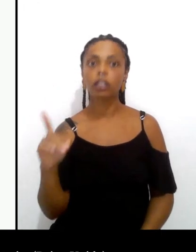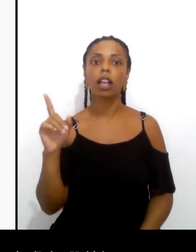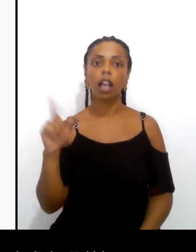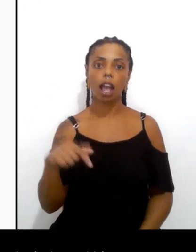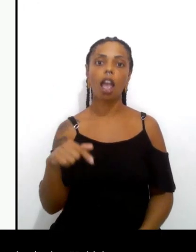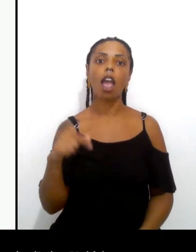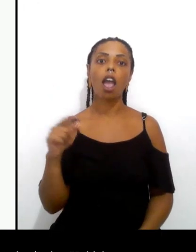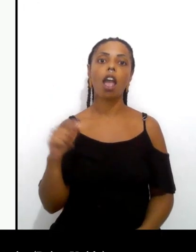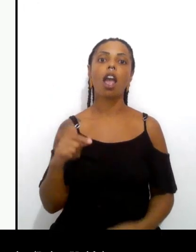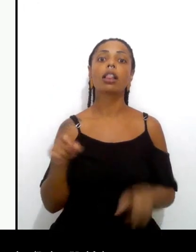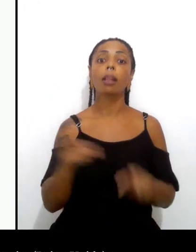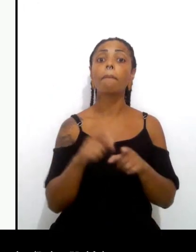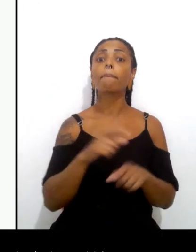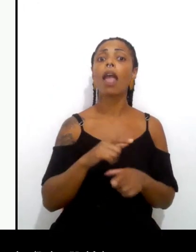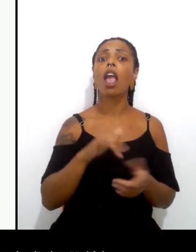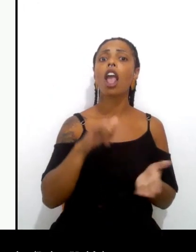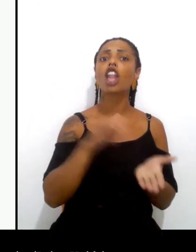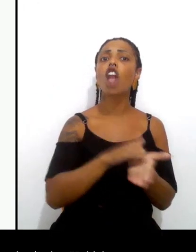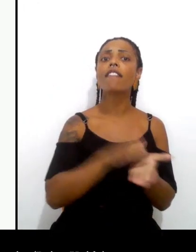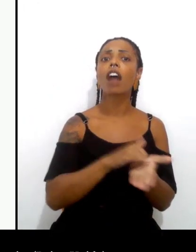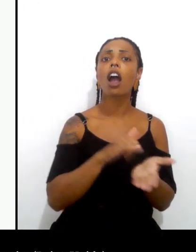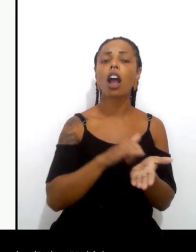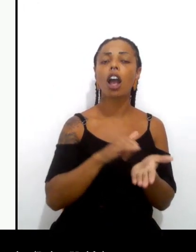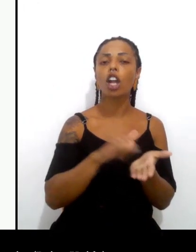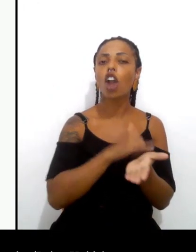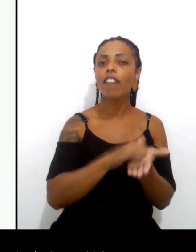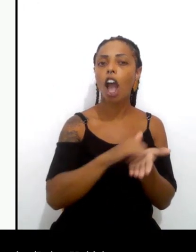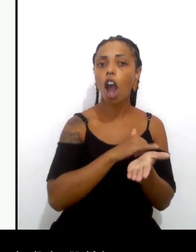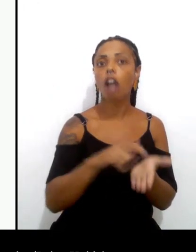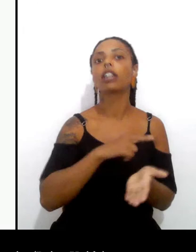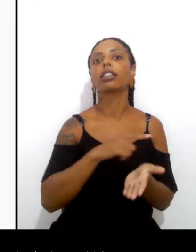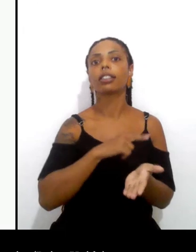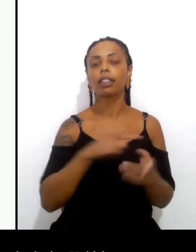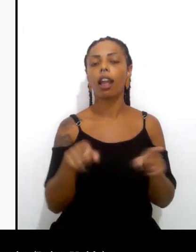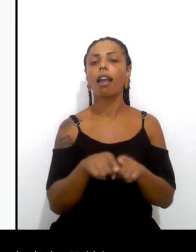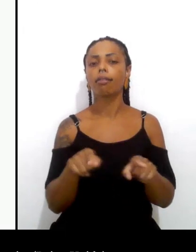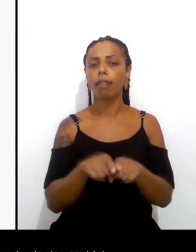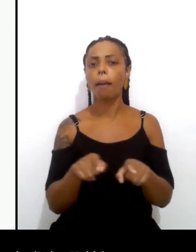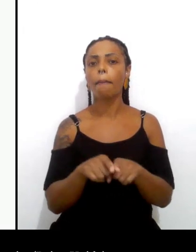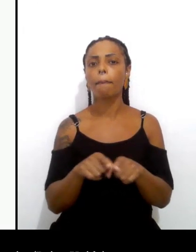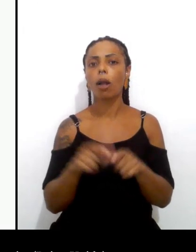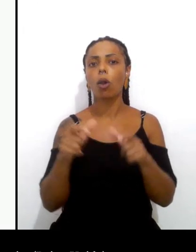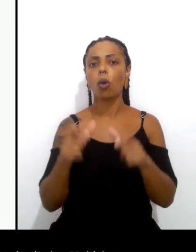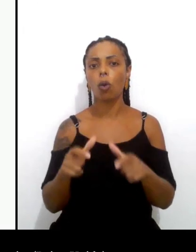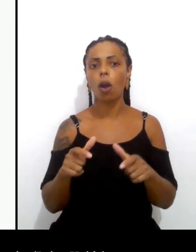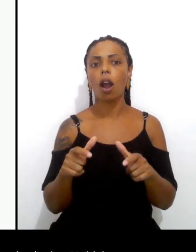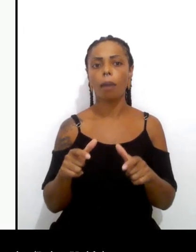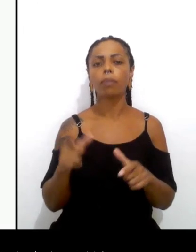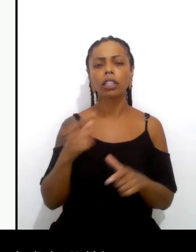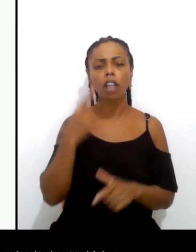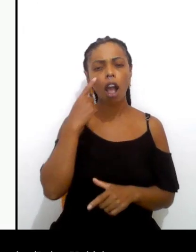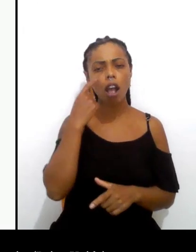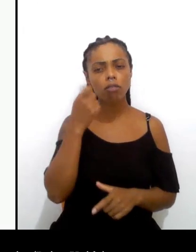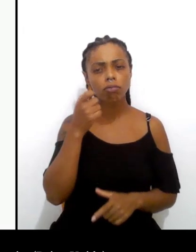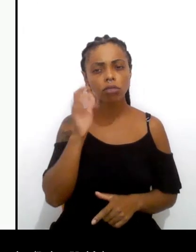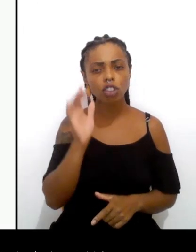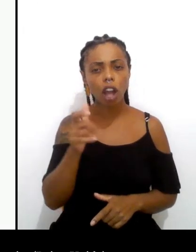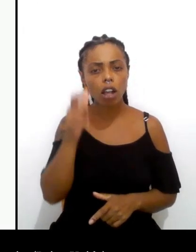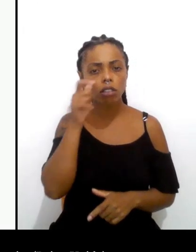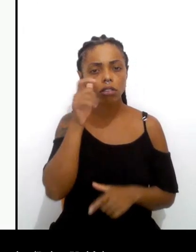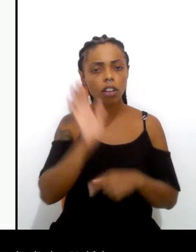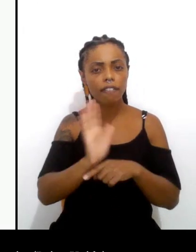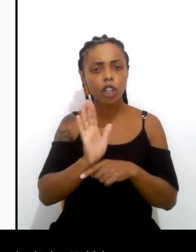de frigoríficos e de açouguesia esse filme muito interessante sobre trabalhadores